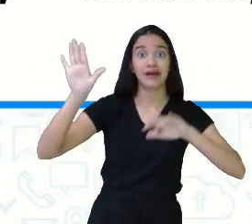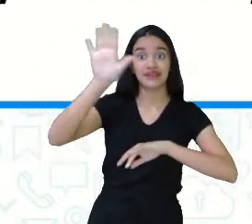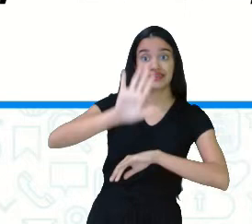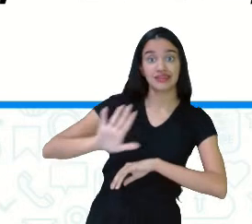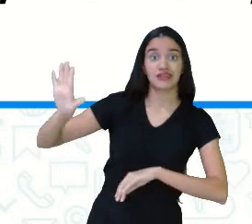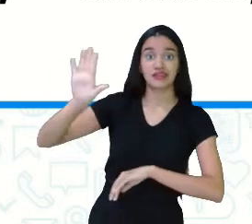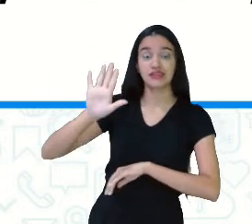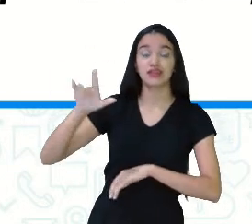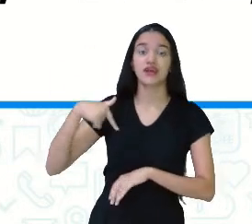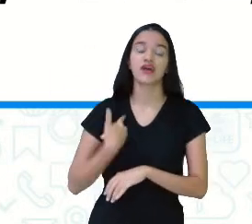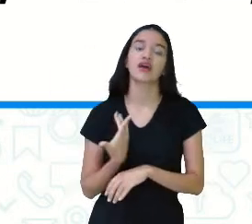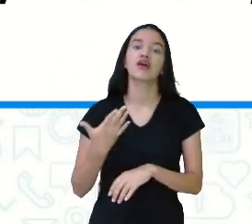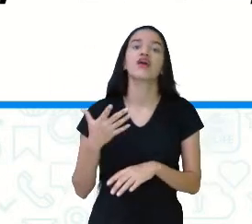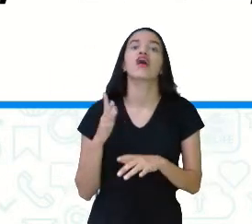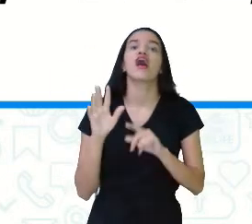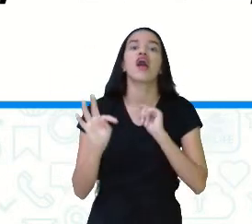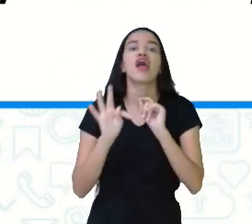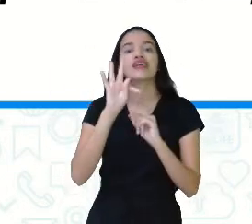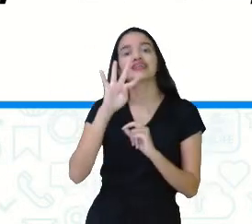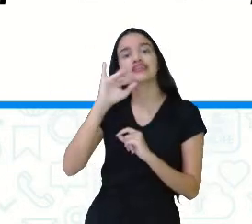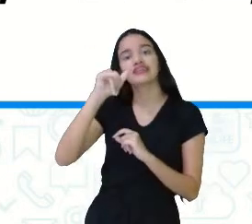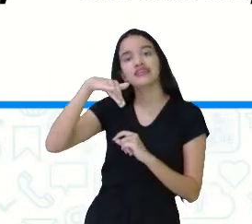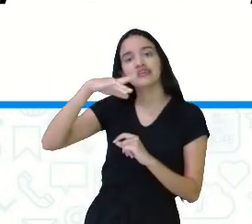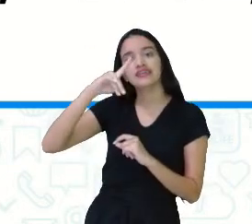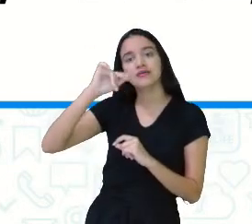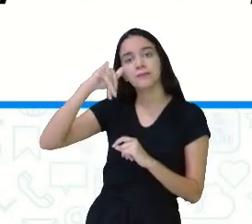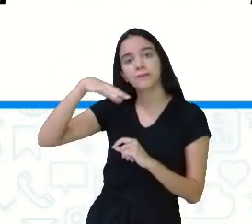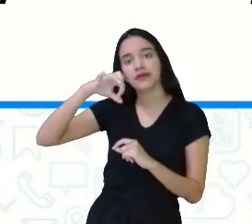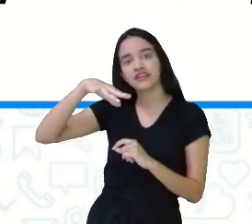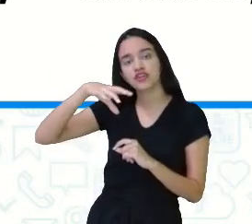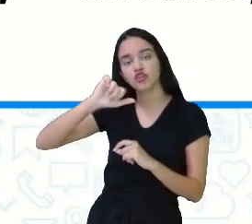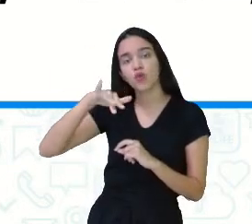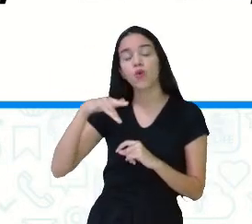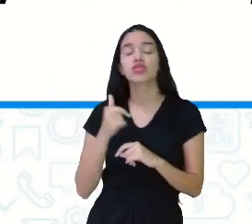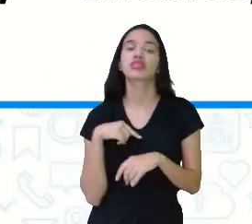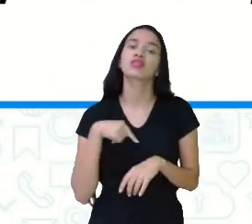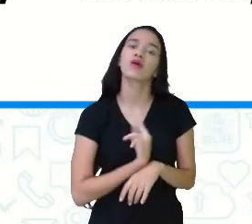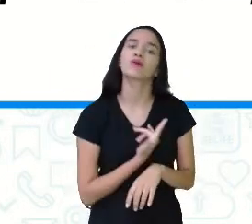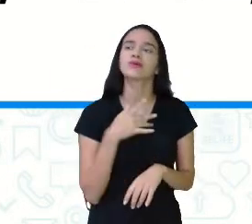dimensões. Elas são tridimensionais.